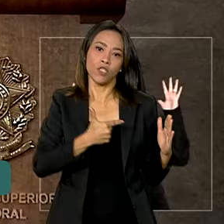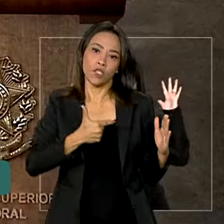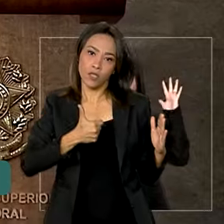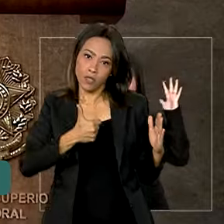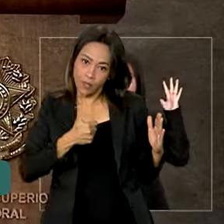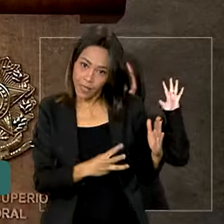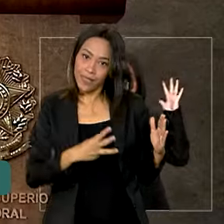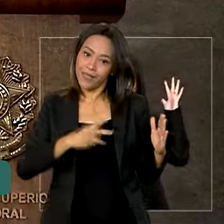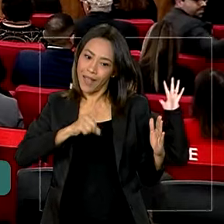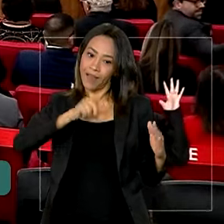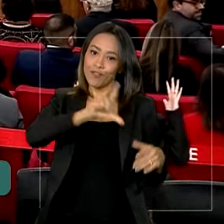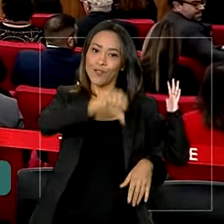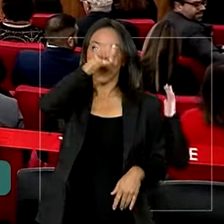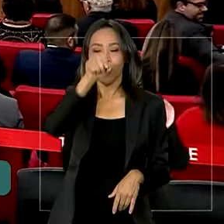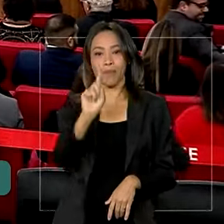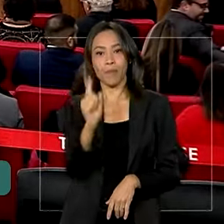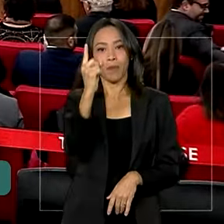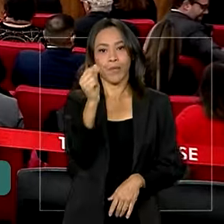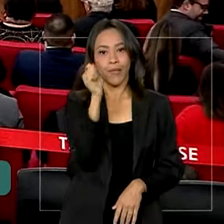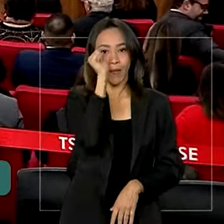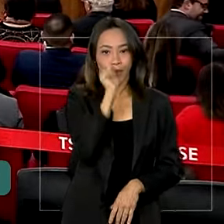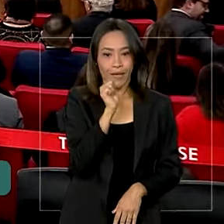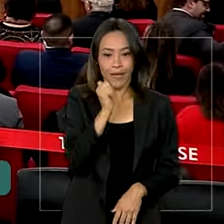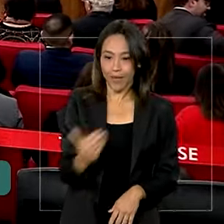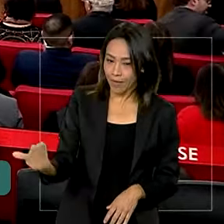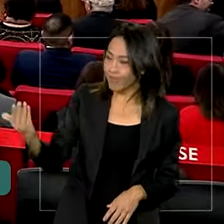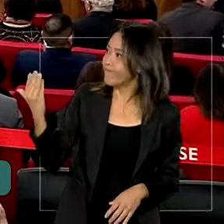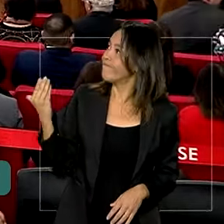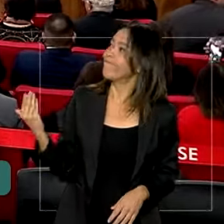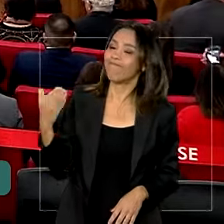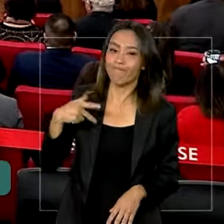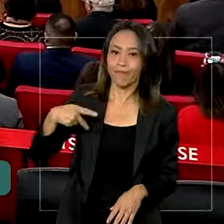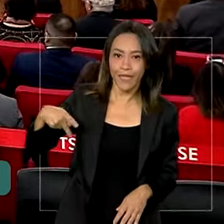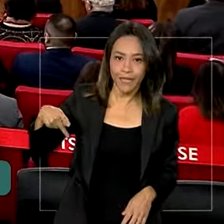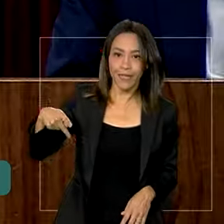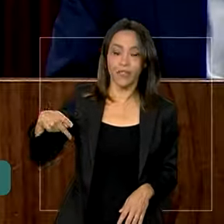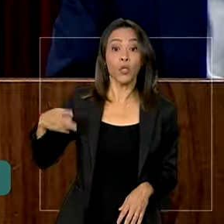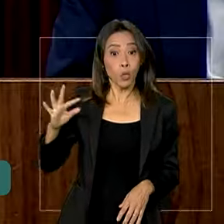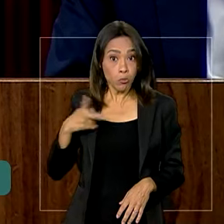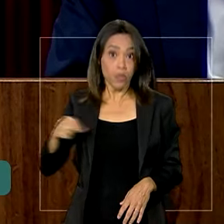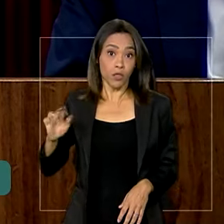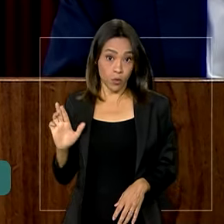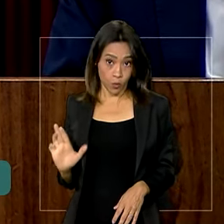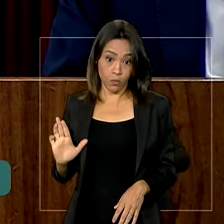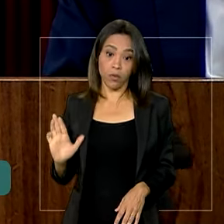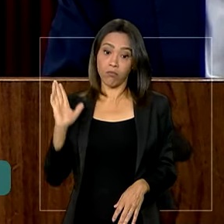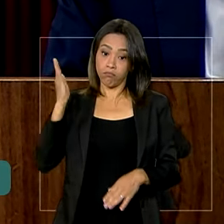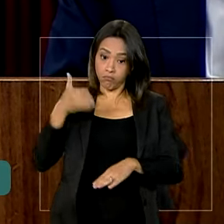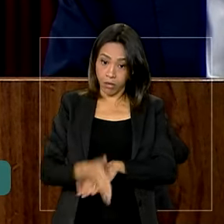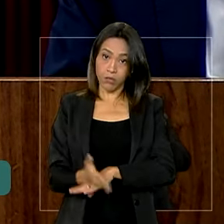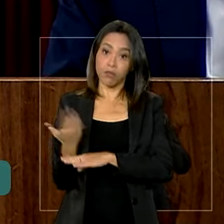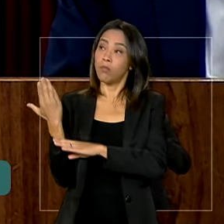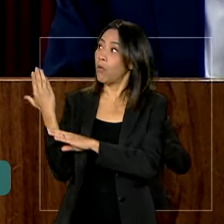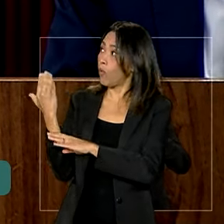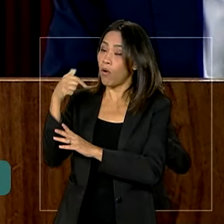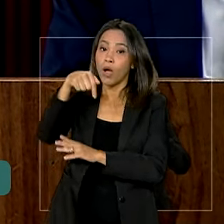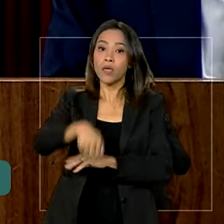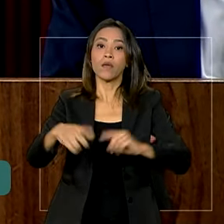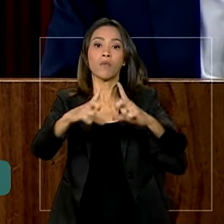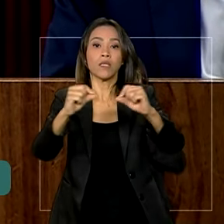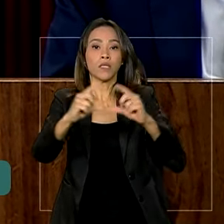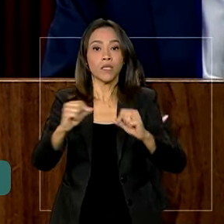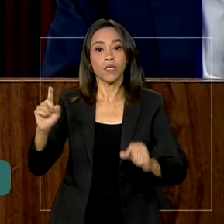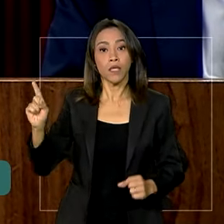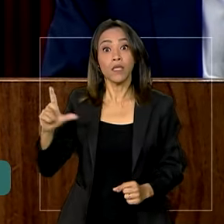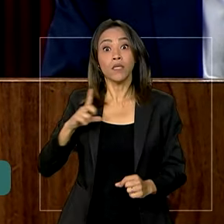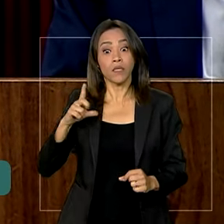a primeira mulher a ocupar o posto. O presidente Lula participou da cerimônia, que foi realizada em Brasília, e